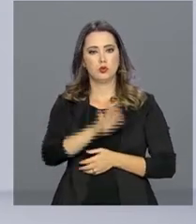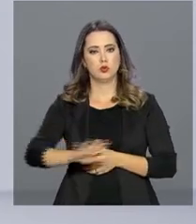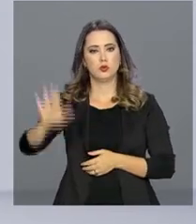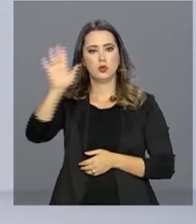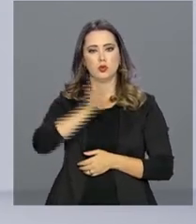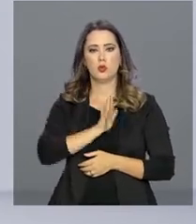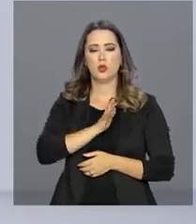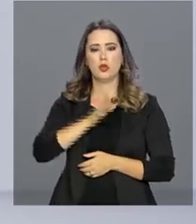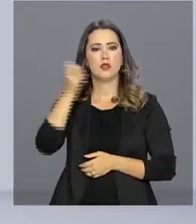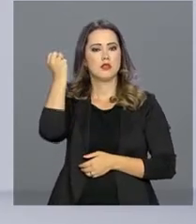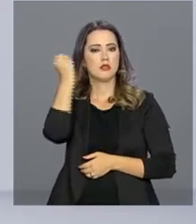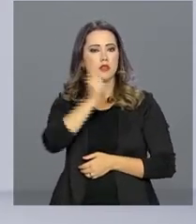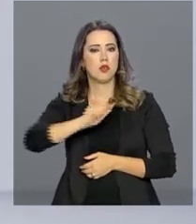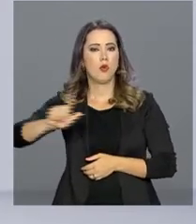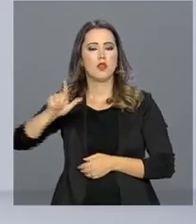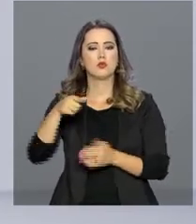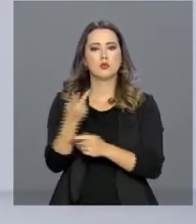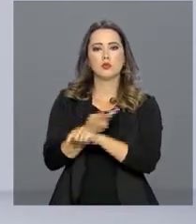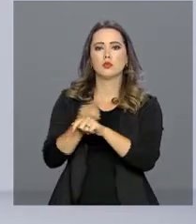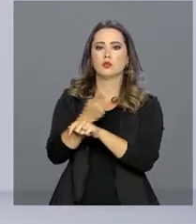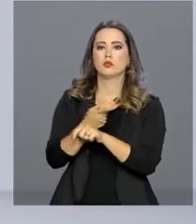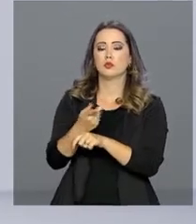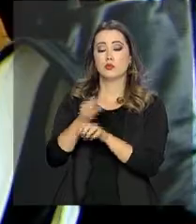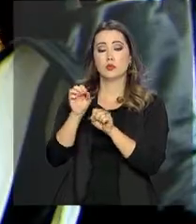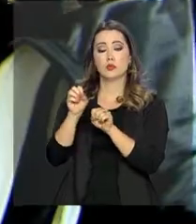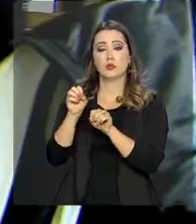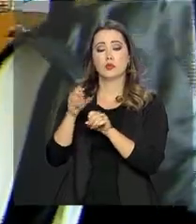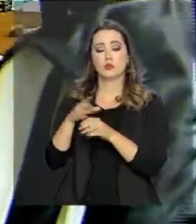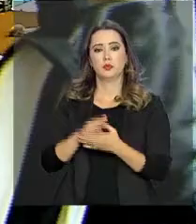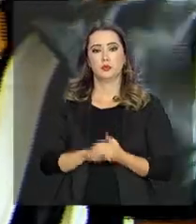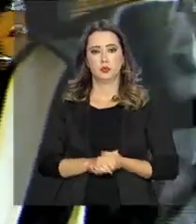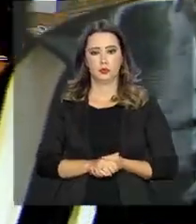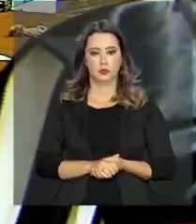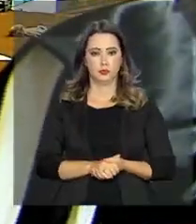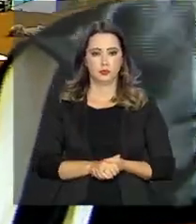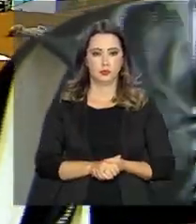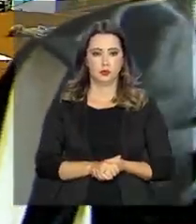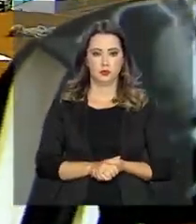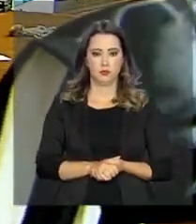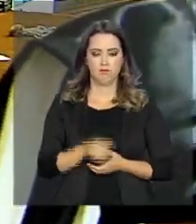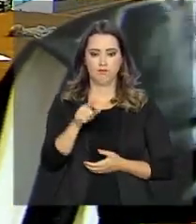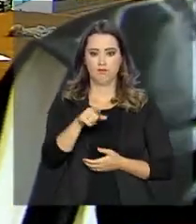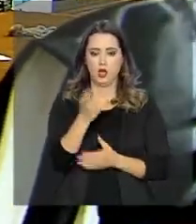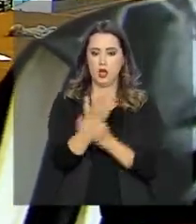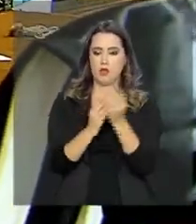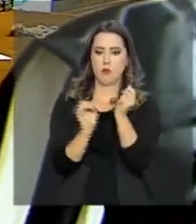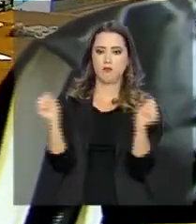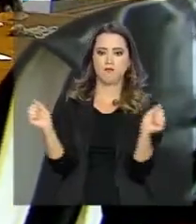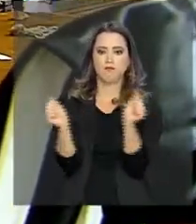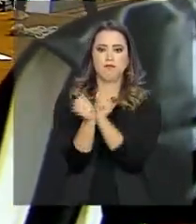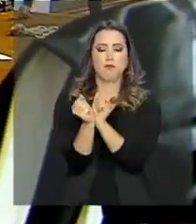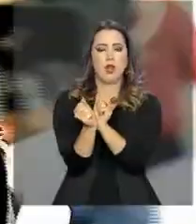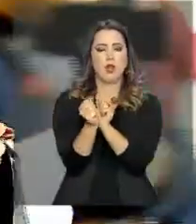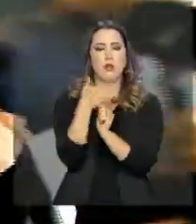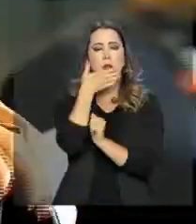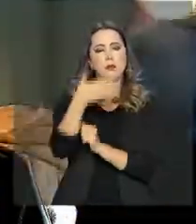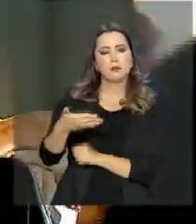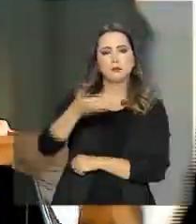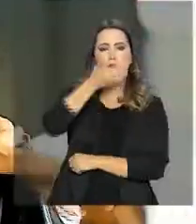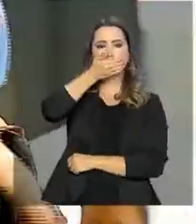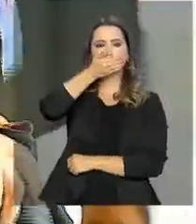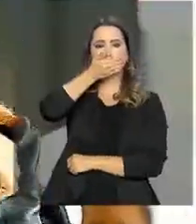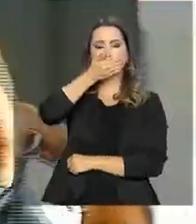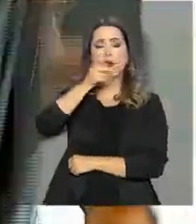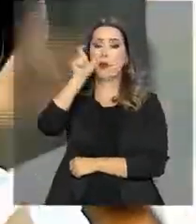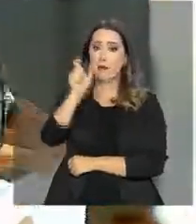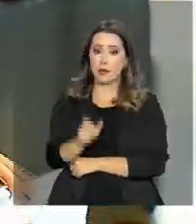e denunciar a prática desse crime. Mãos atadas e boca amordaçada. Essa é a